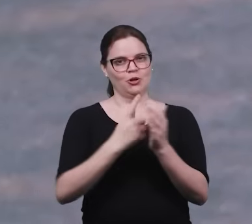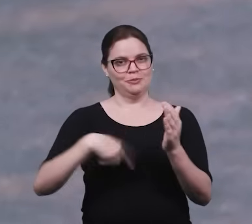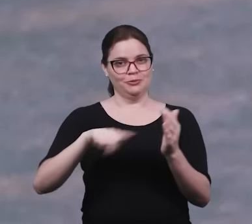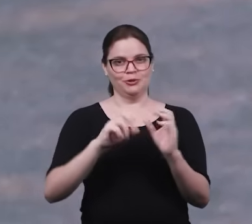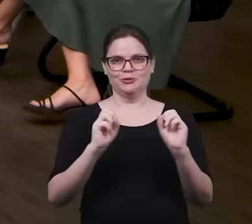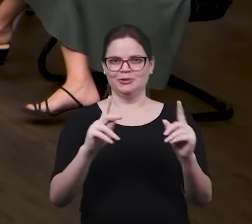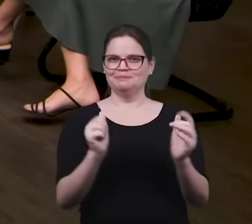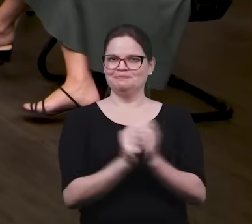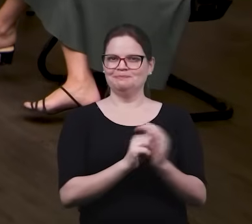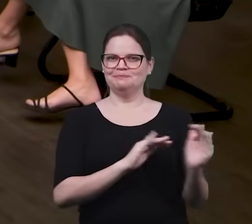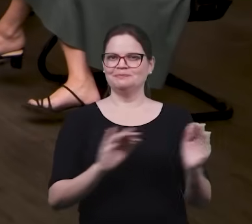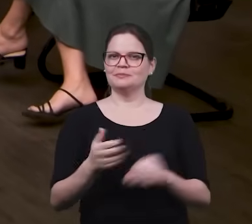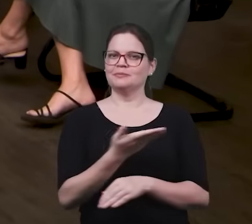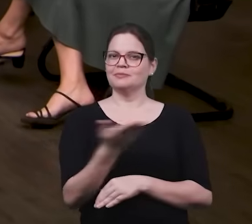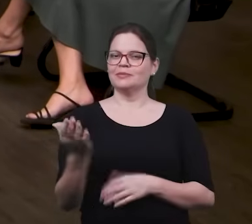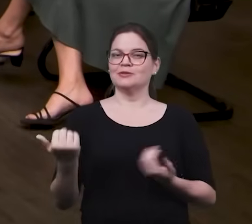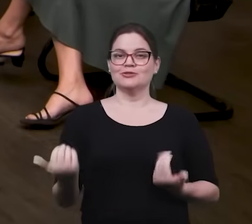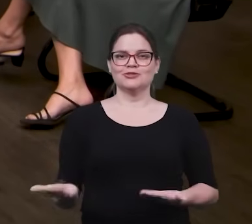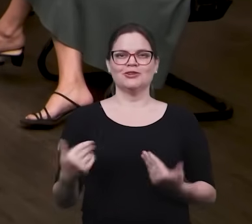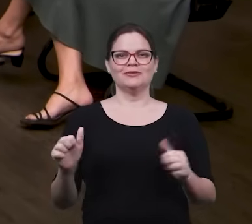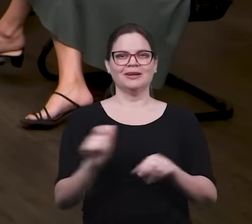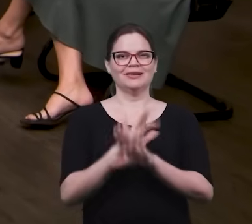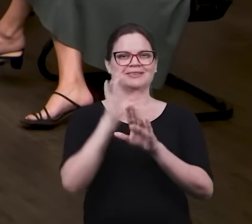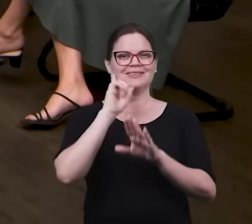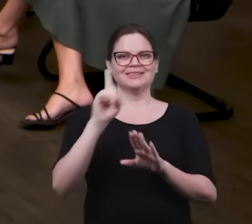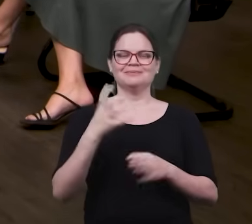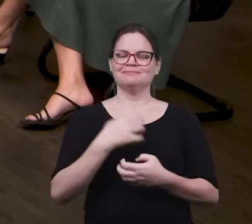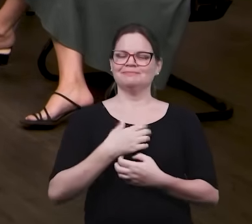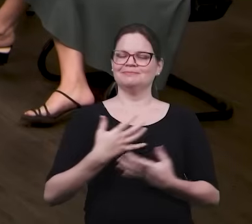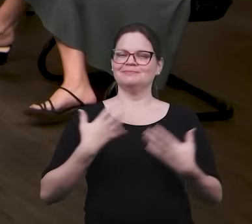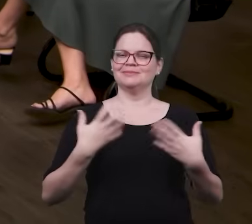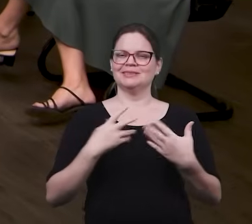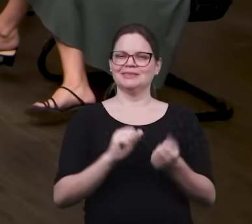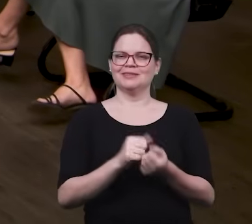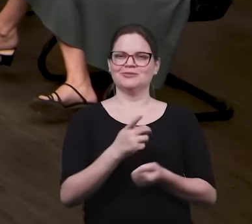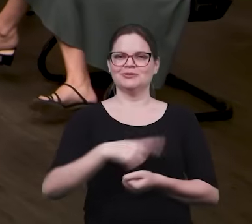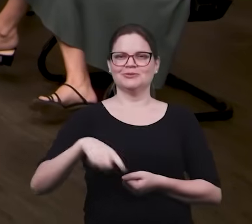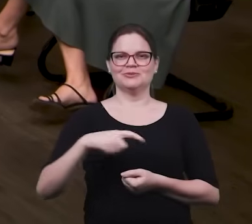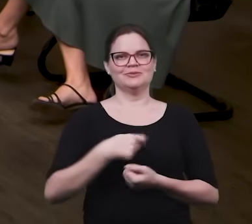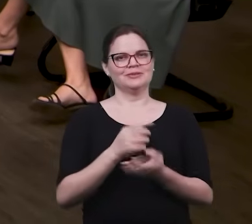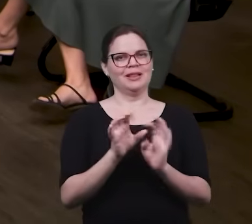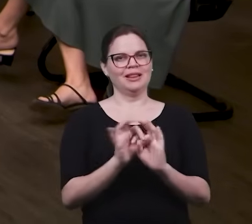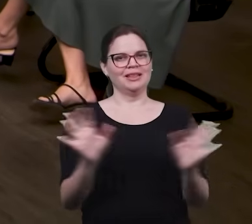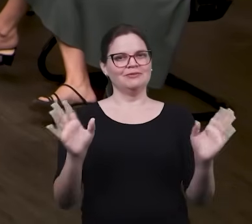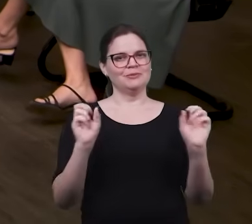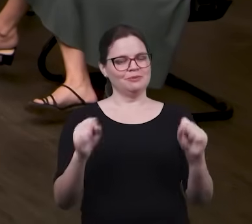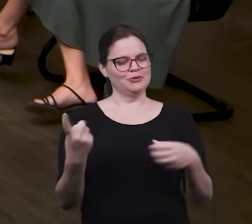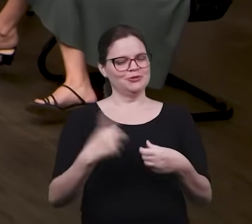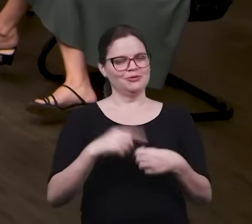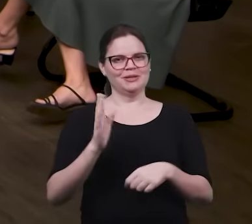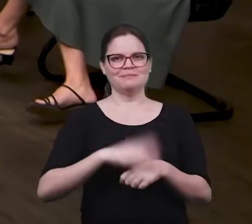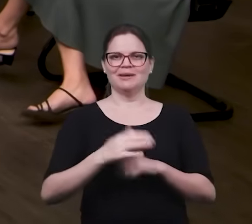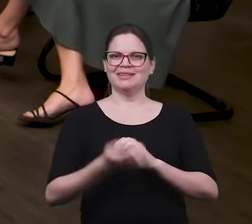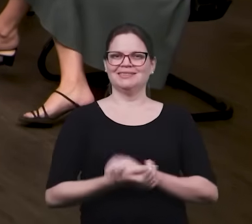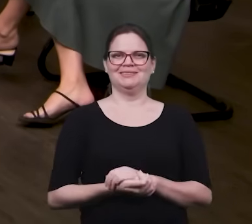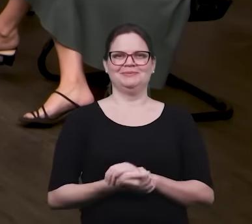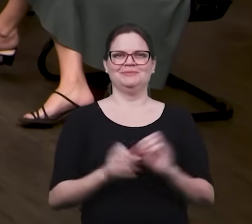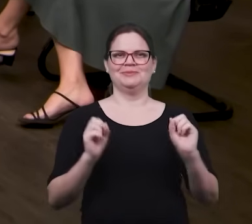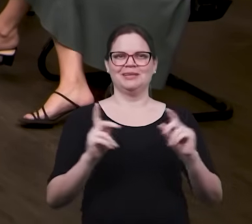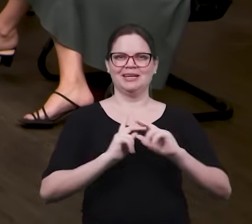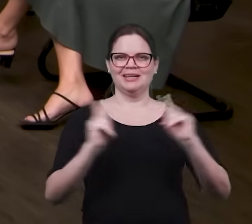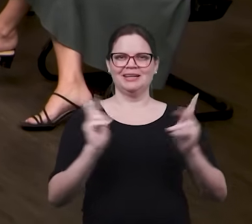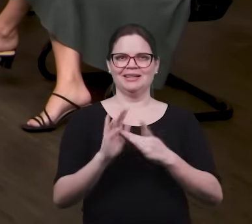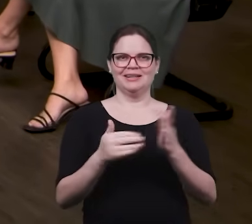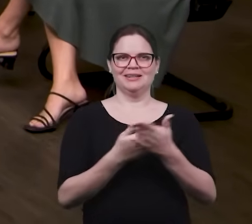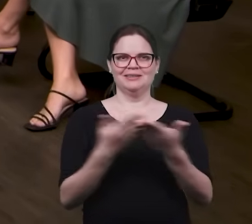tá bom? Aos jovens, glória a Deus, uma alegria tê-los conosco aqui, a casa de vocês. Voltem sempre. Será uma alegria grande, tá